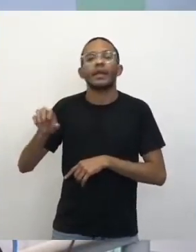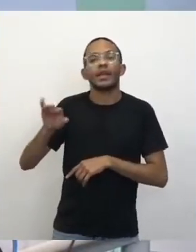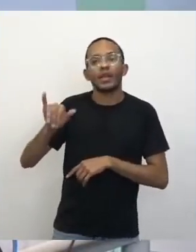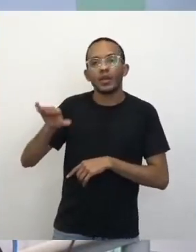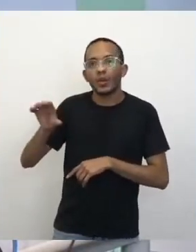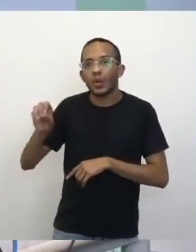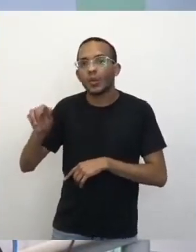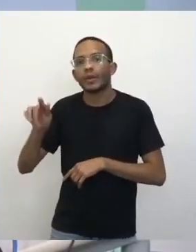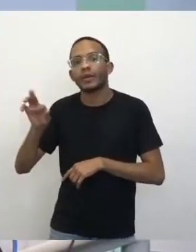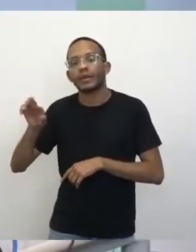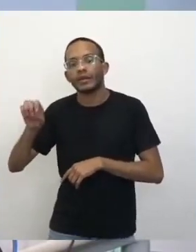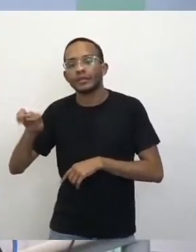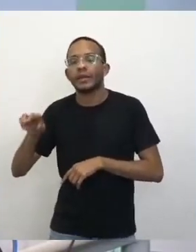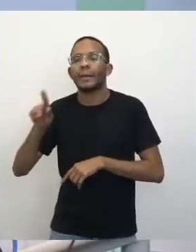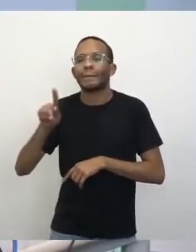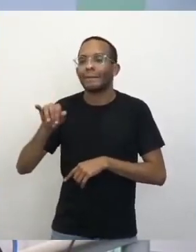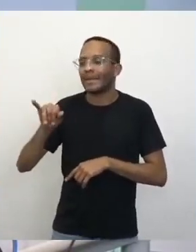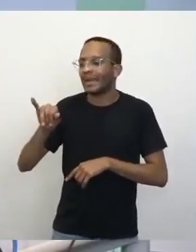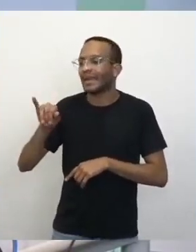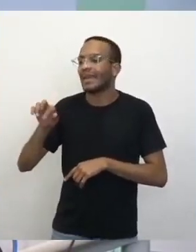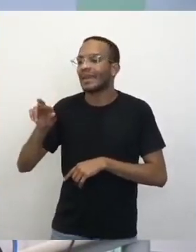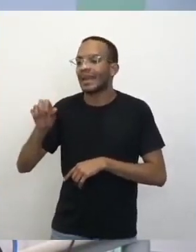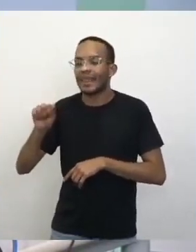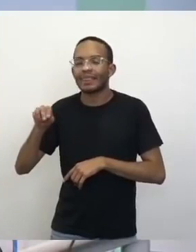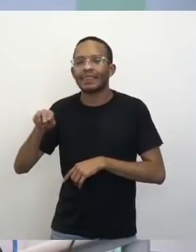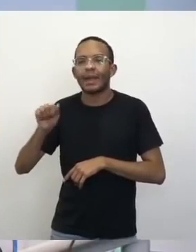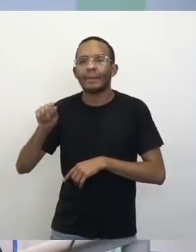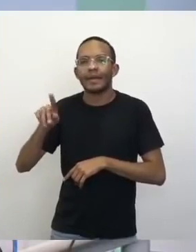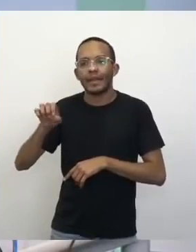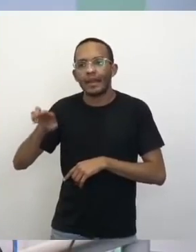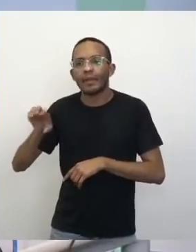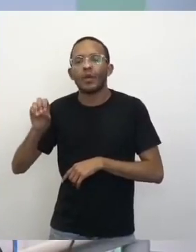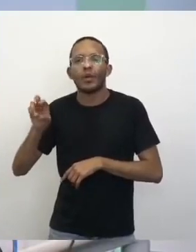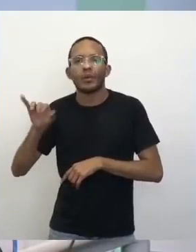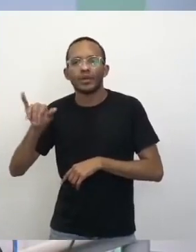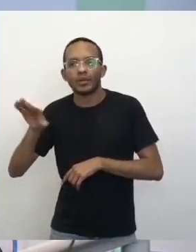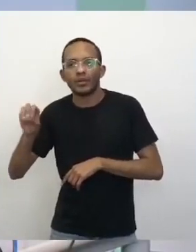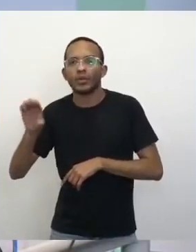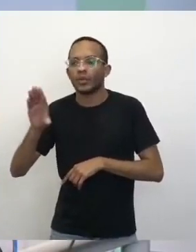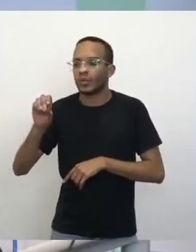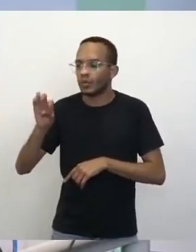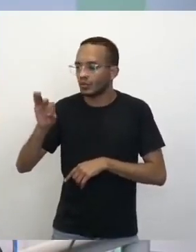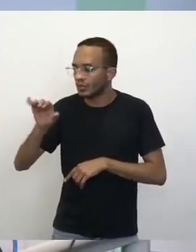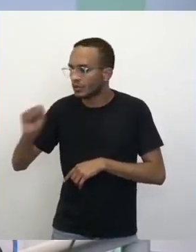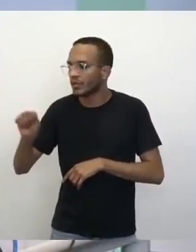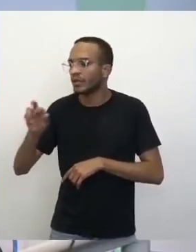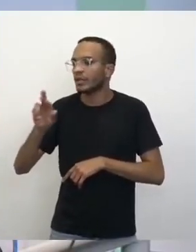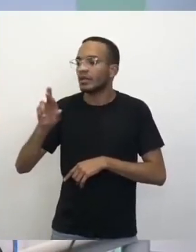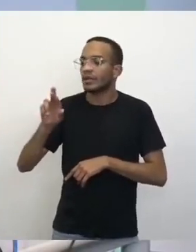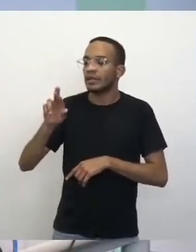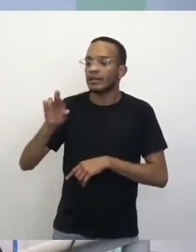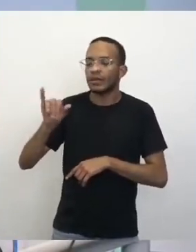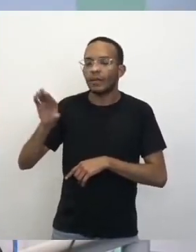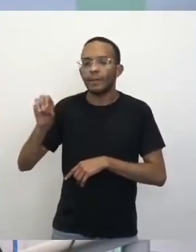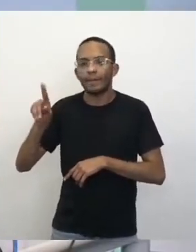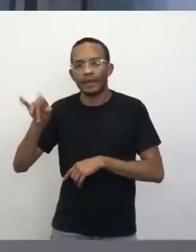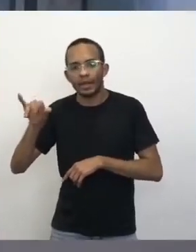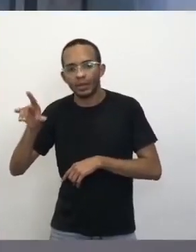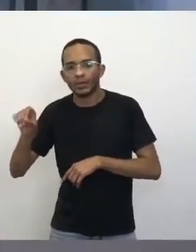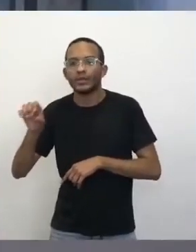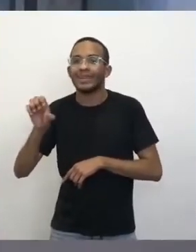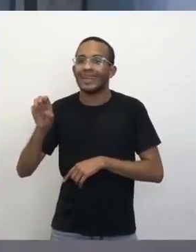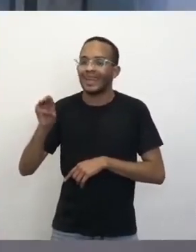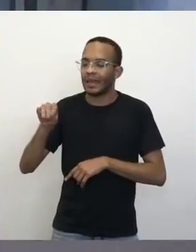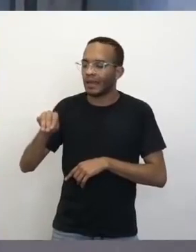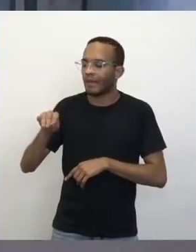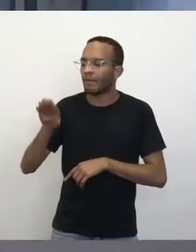de Mirante de Paranapanema, o pessoal de Ourinhos, pessoal de Cotia, São José do Rio Preto e Embu das Artes. E aí, professora